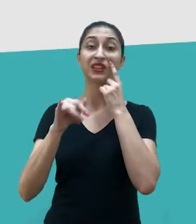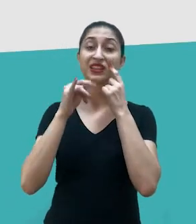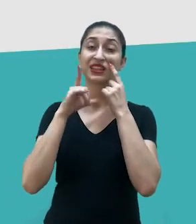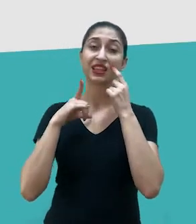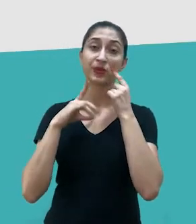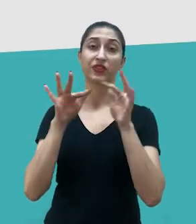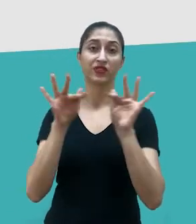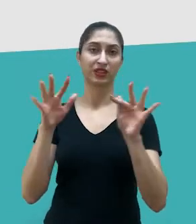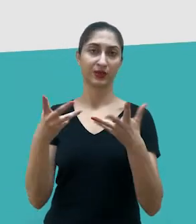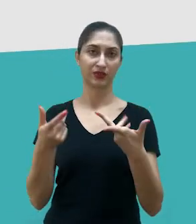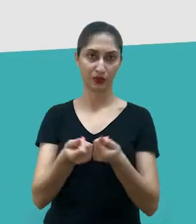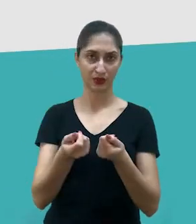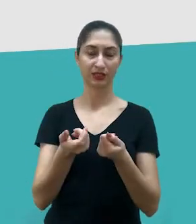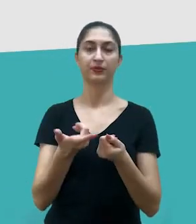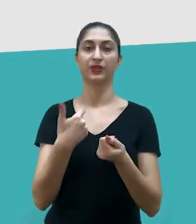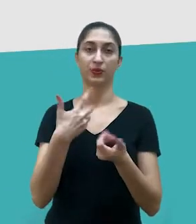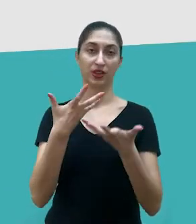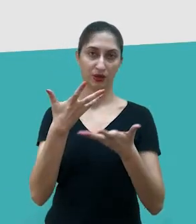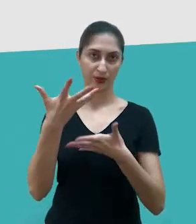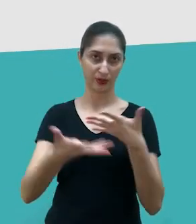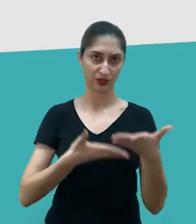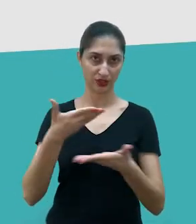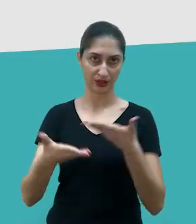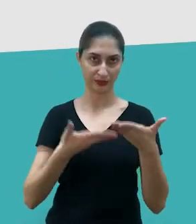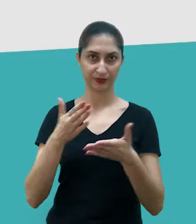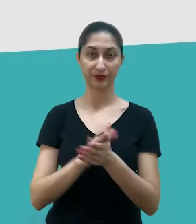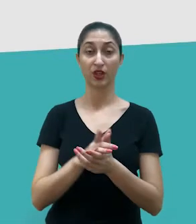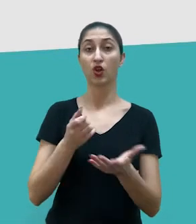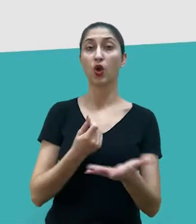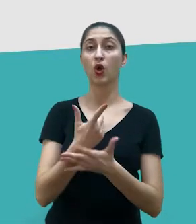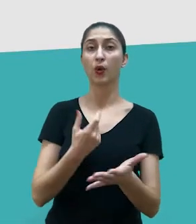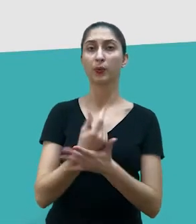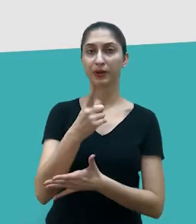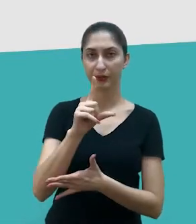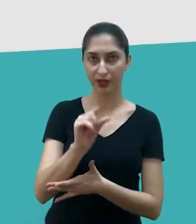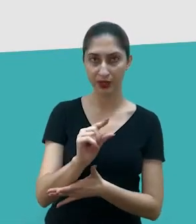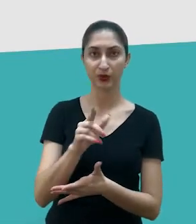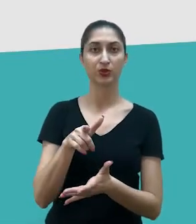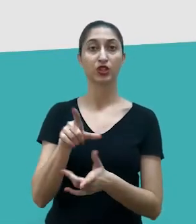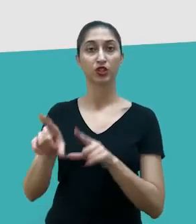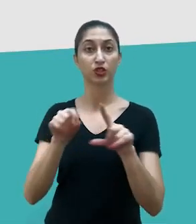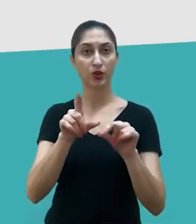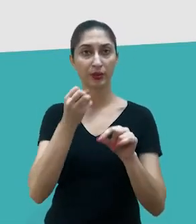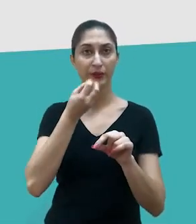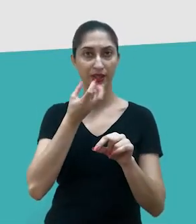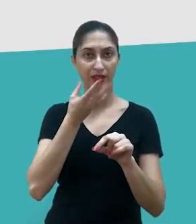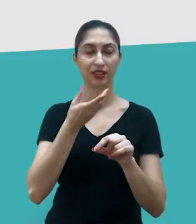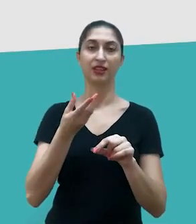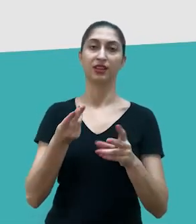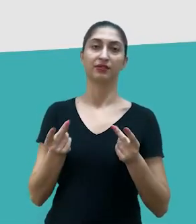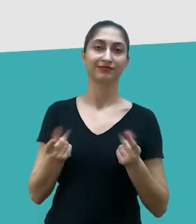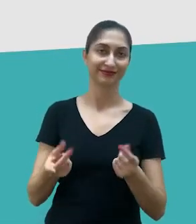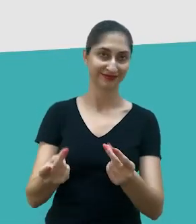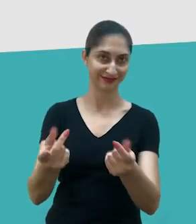maravilhosa que eu gostaria de compartilhar com vocês. Compre menos, escolha bem e faça durar. A Vivienne